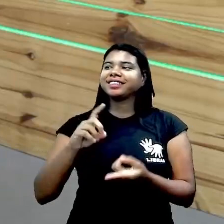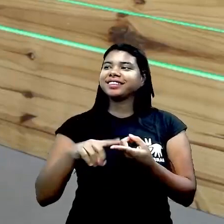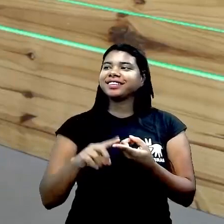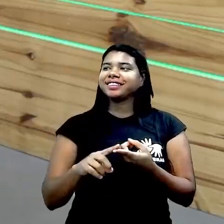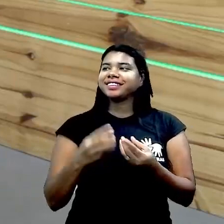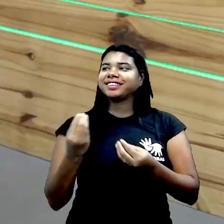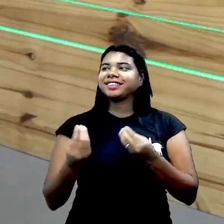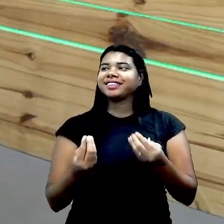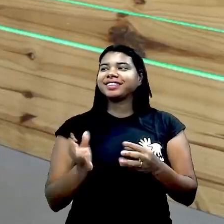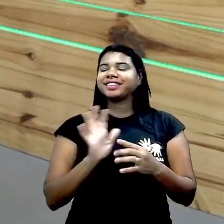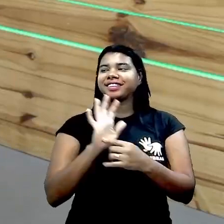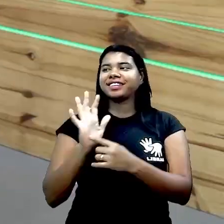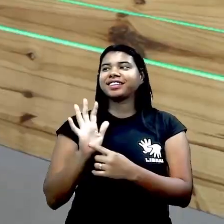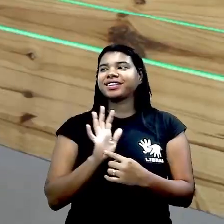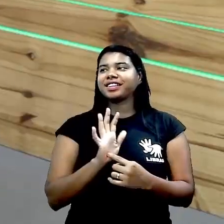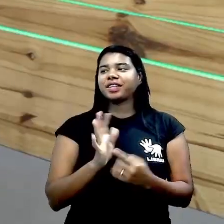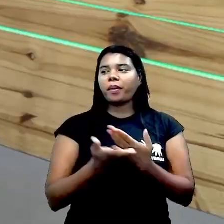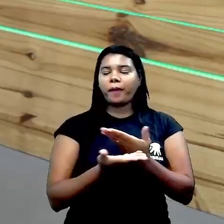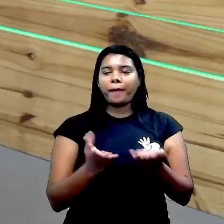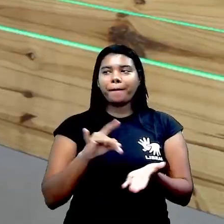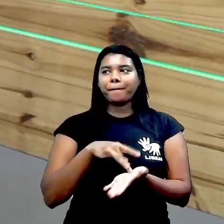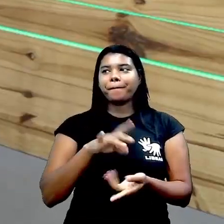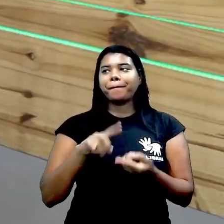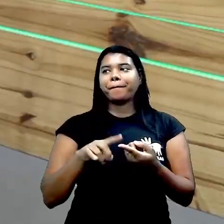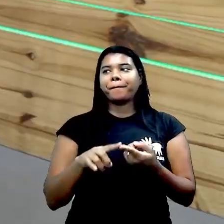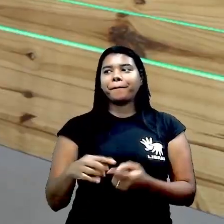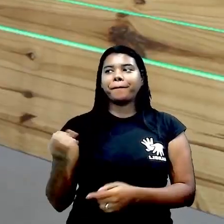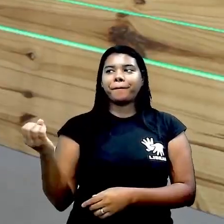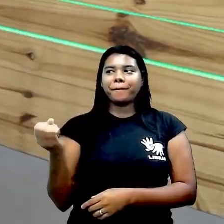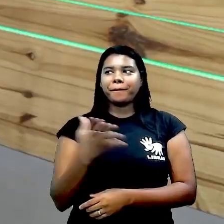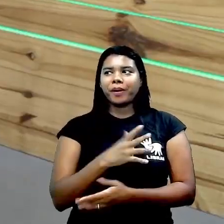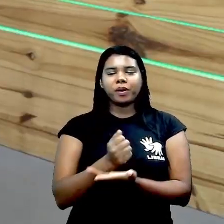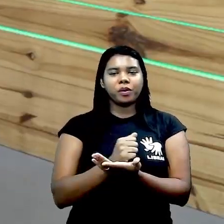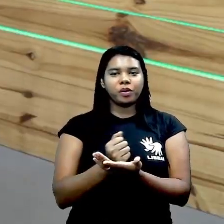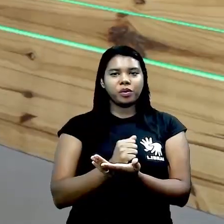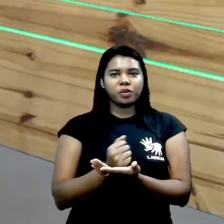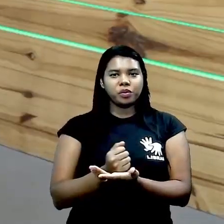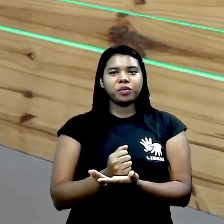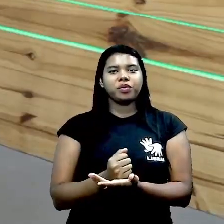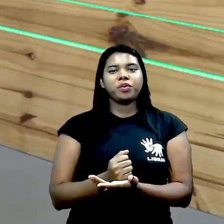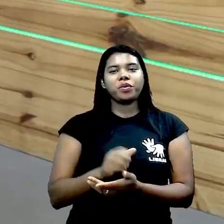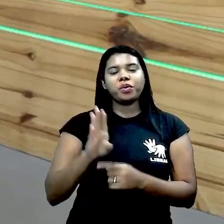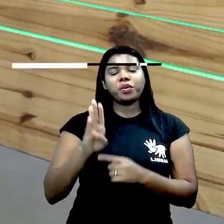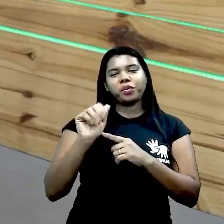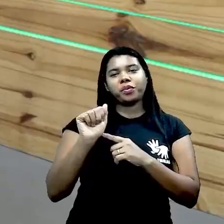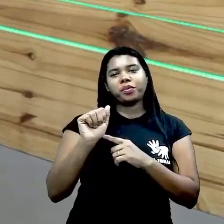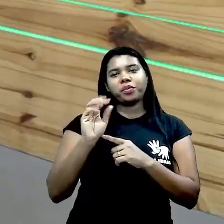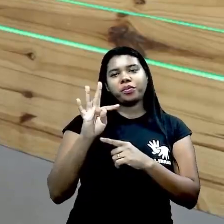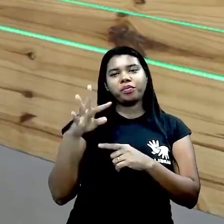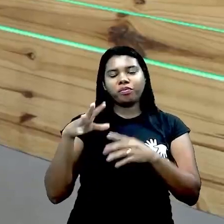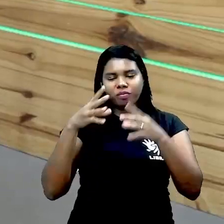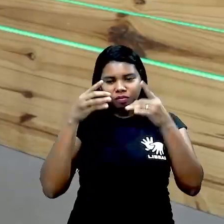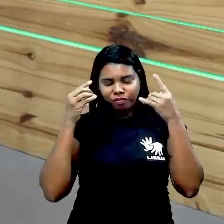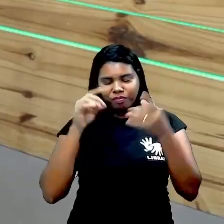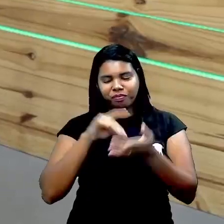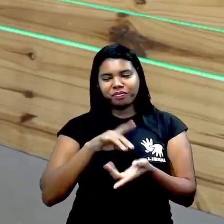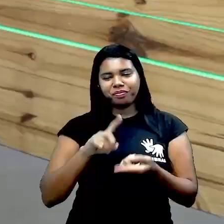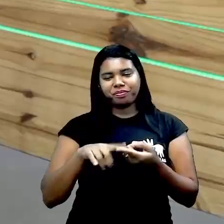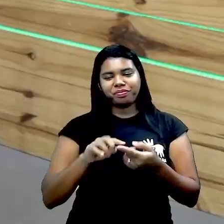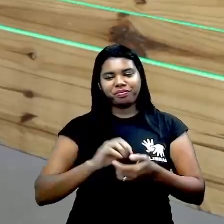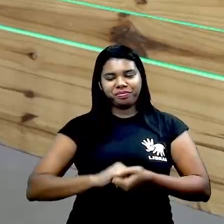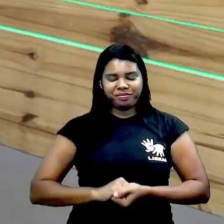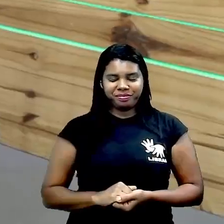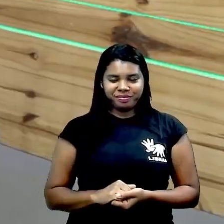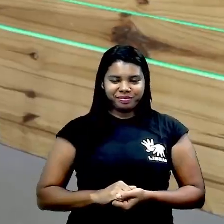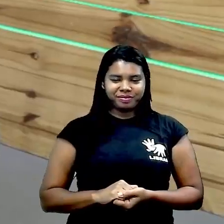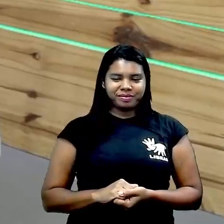dando uma olhada, não foi aqui que eu mostrei, Diego? Sim. O novo jogo do Batman foi feito na Unreal, né?